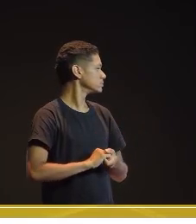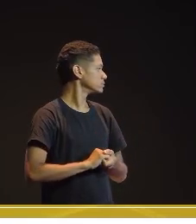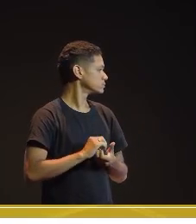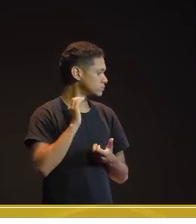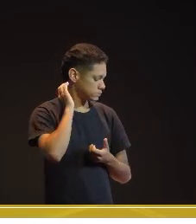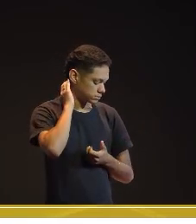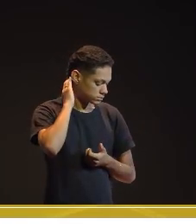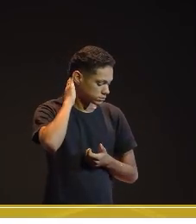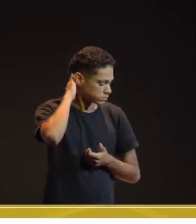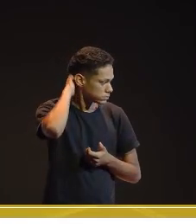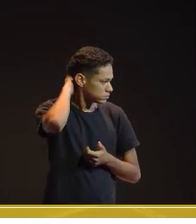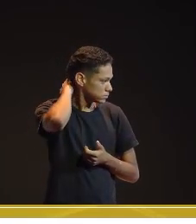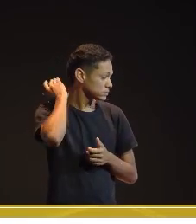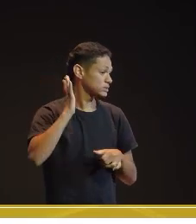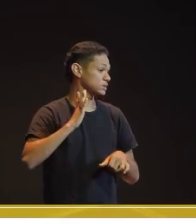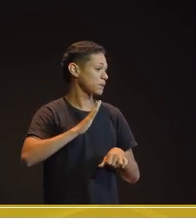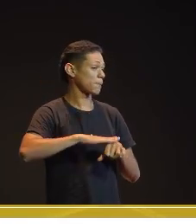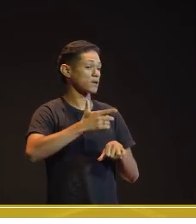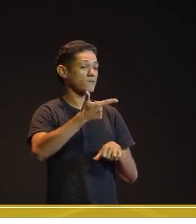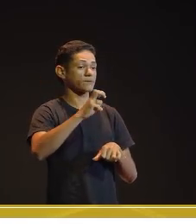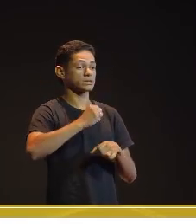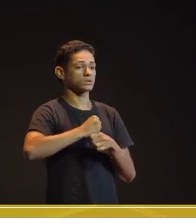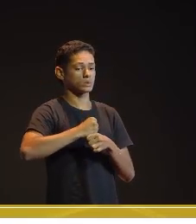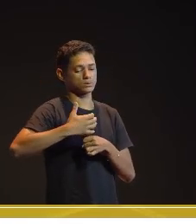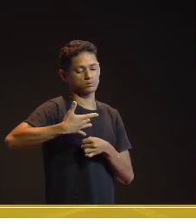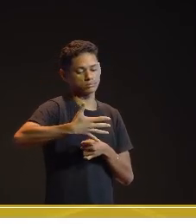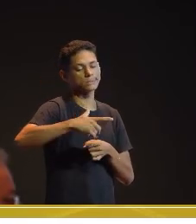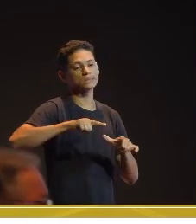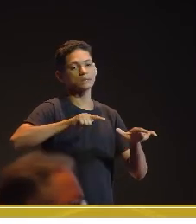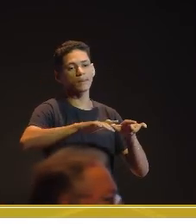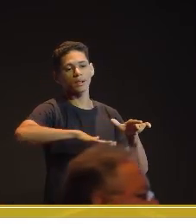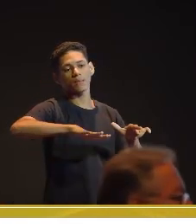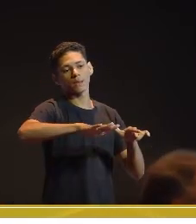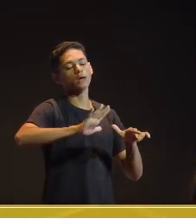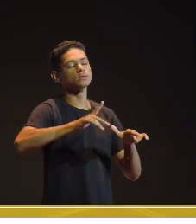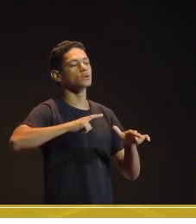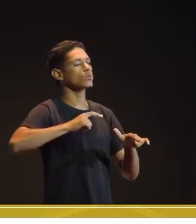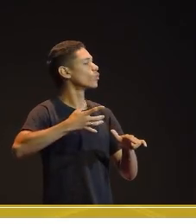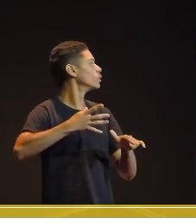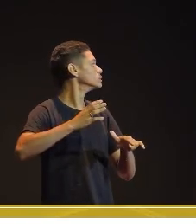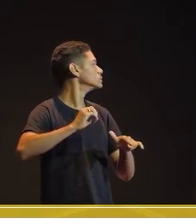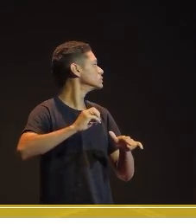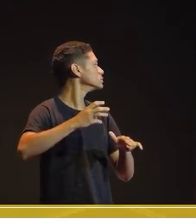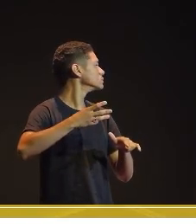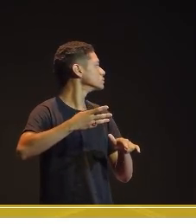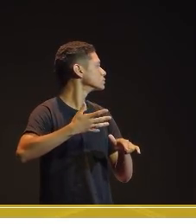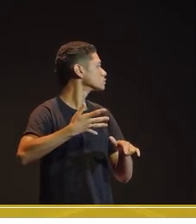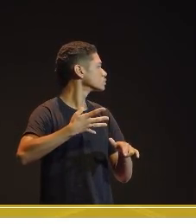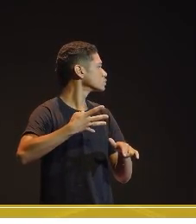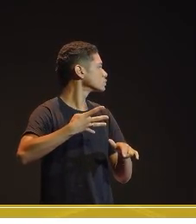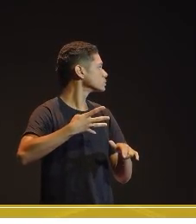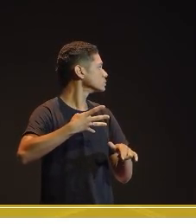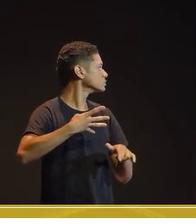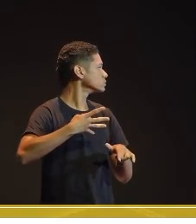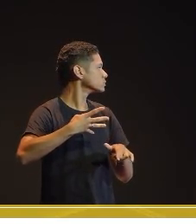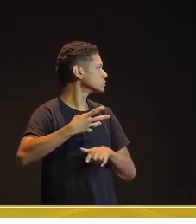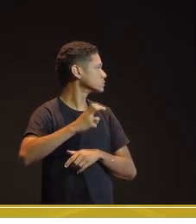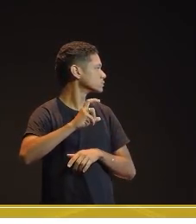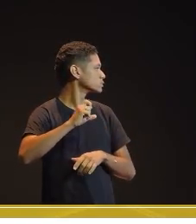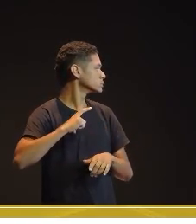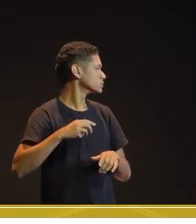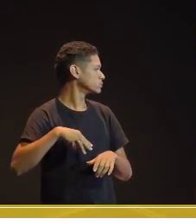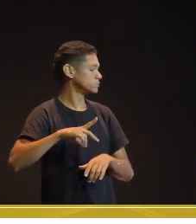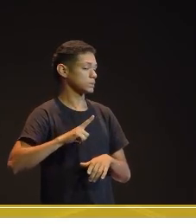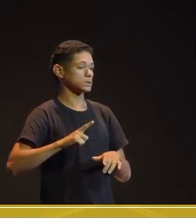nossas. A gente tem mais de 25 anos de atuação, temos 450 megas de projetos que a gente já construiu